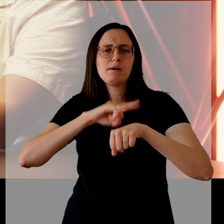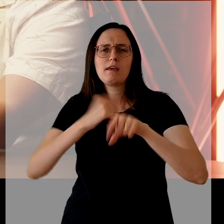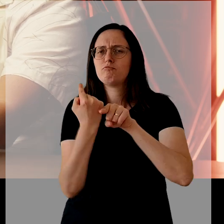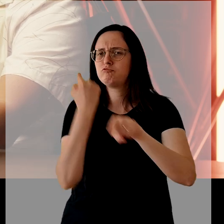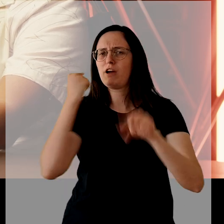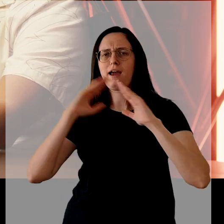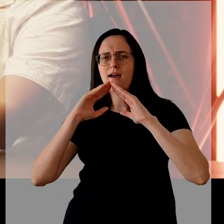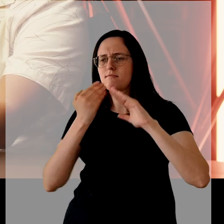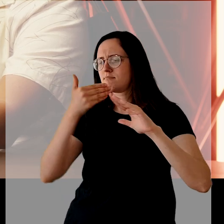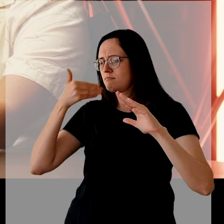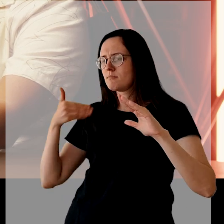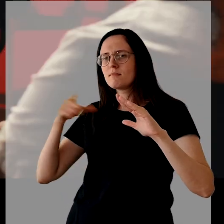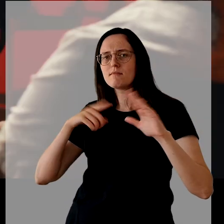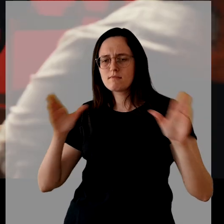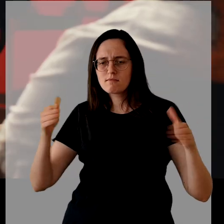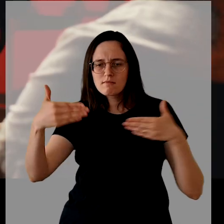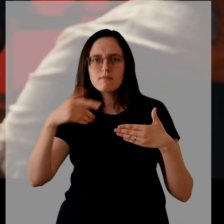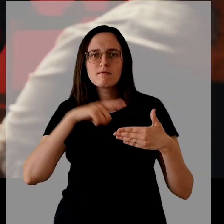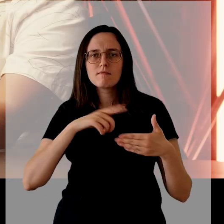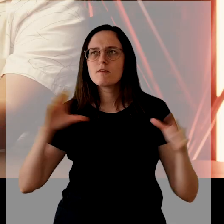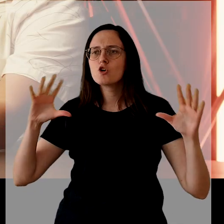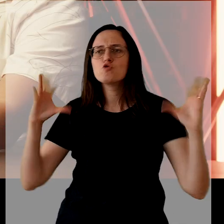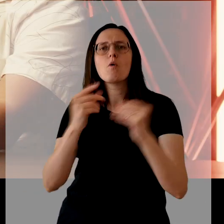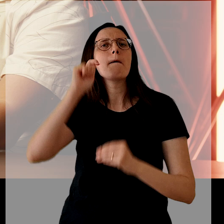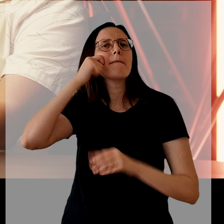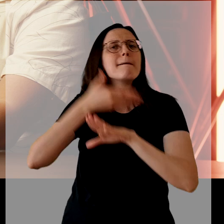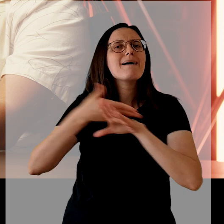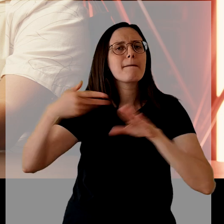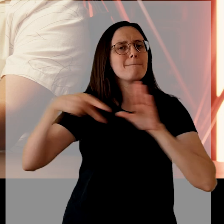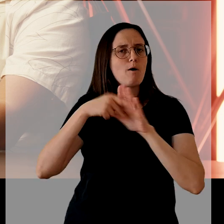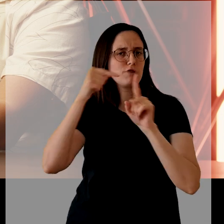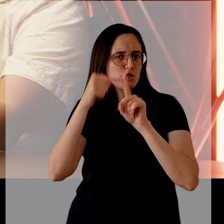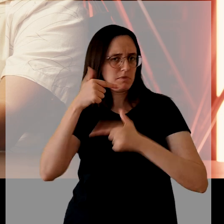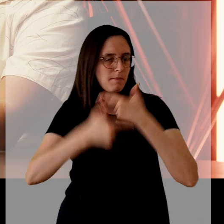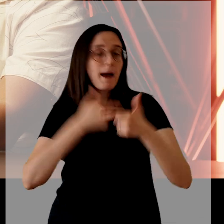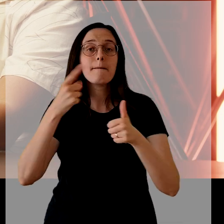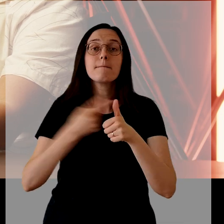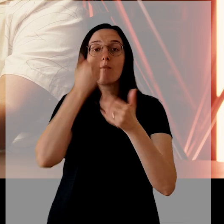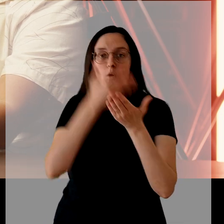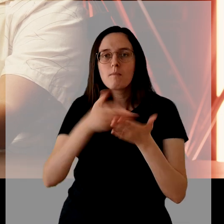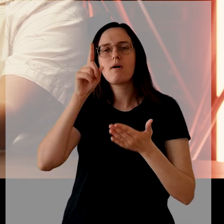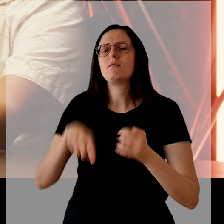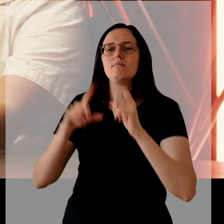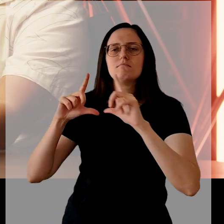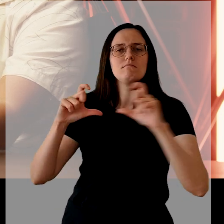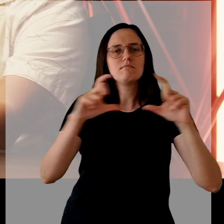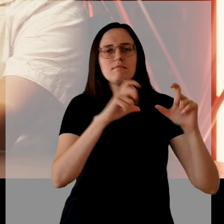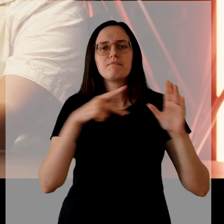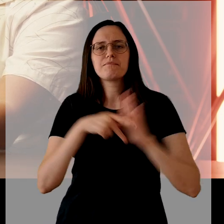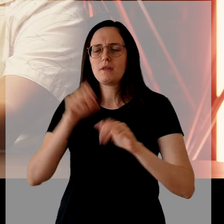banheirinho dos fundos, assim, sabe? Um laboratório preto e branco. Que legal. E aí os meus primeiros trabalhos foram trabalhos com